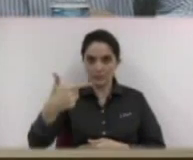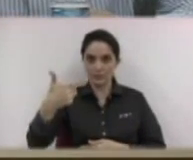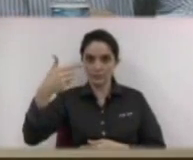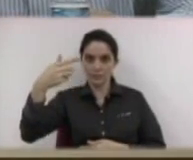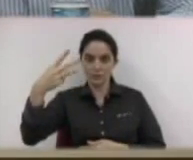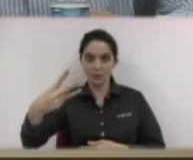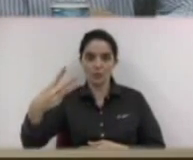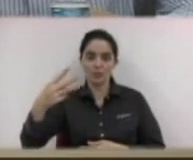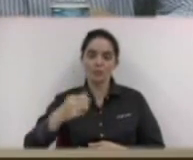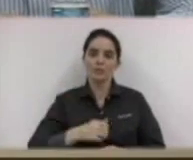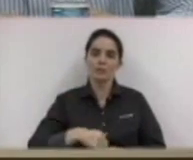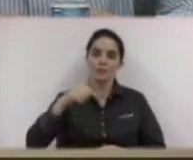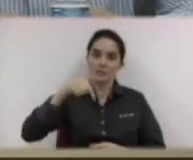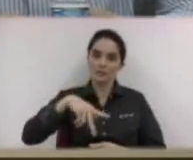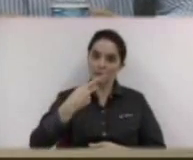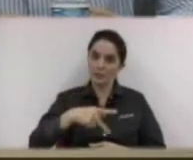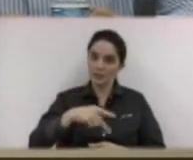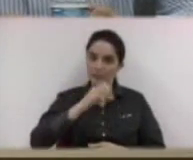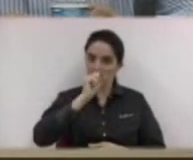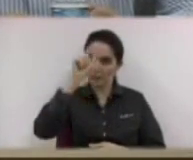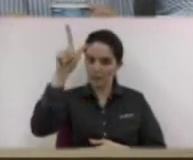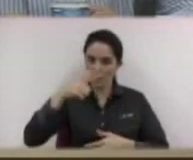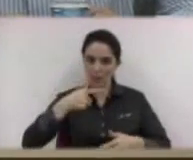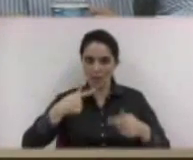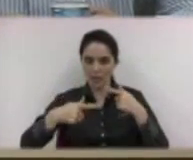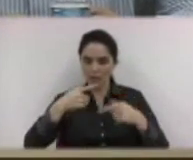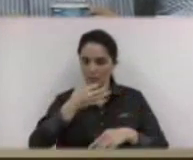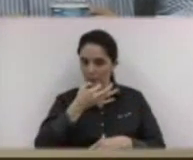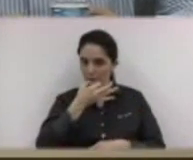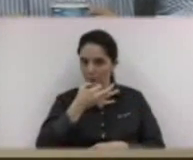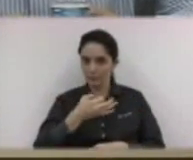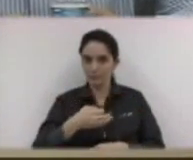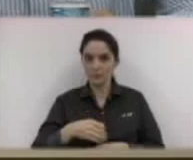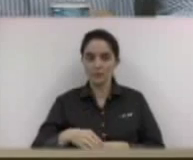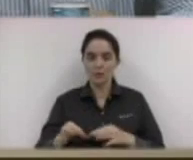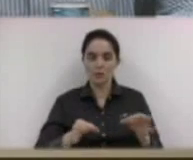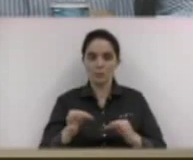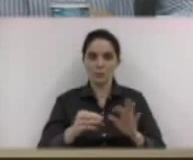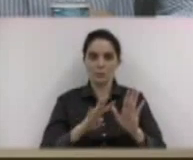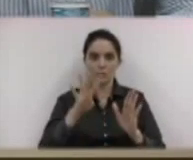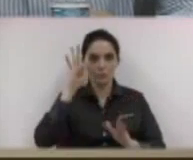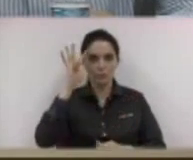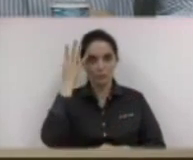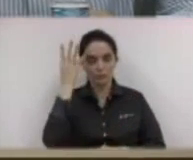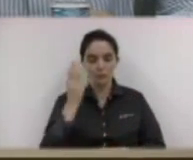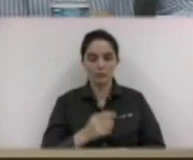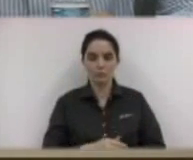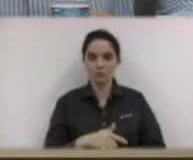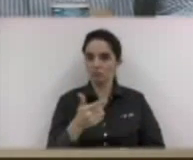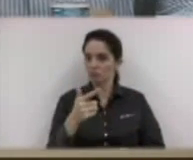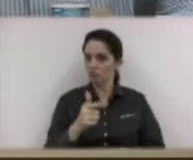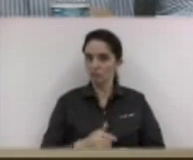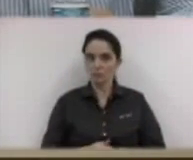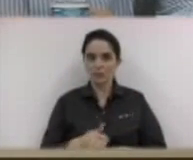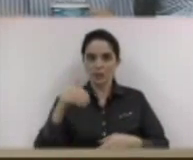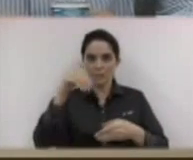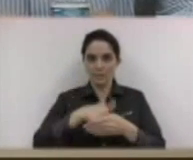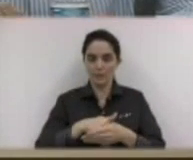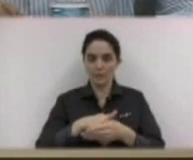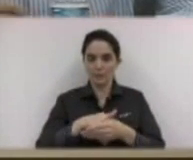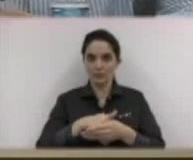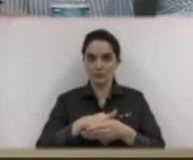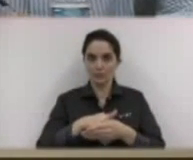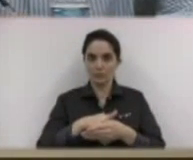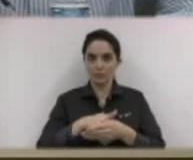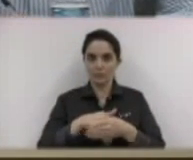723/2014 de Limeira. Está em discussão o projeto de resolução. Não havendo quem queira, vai à